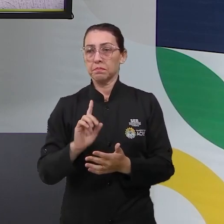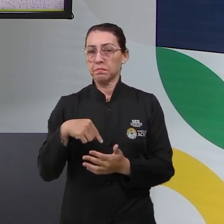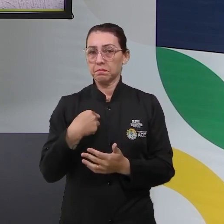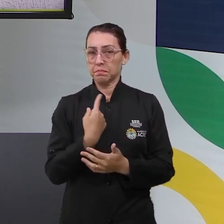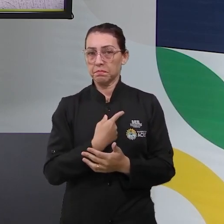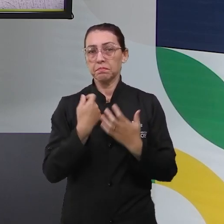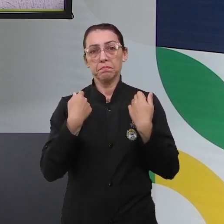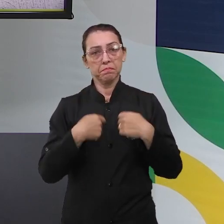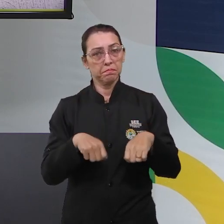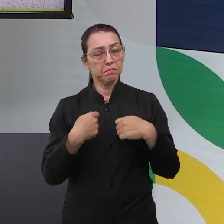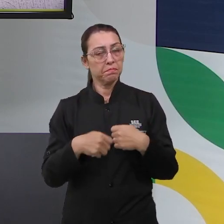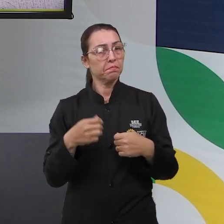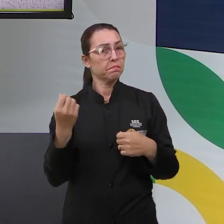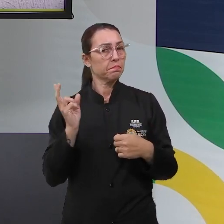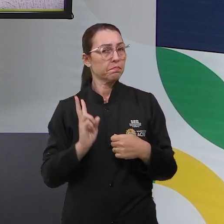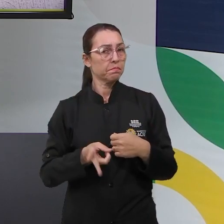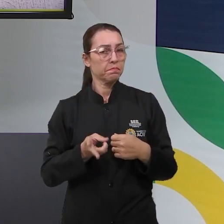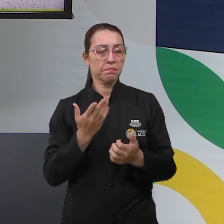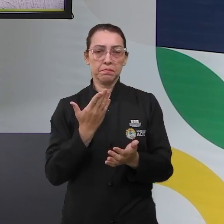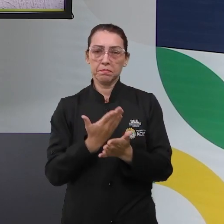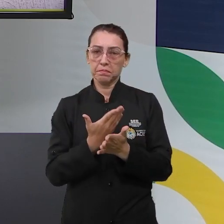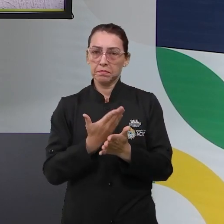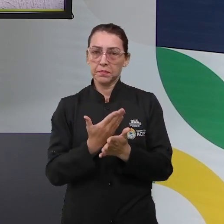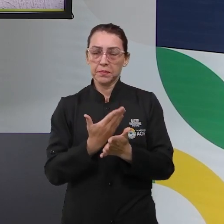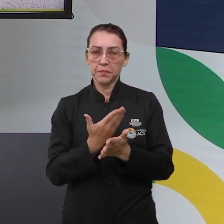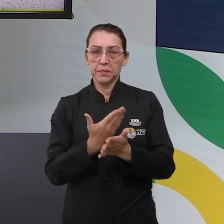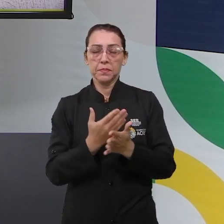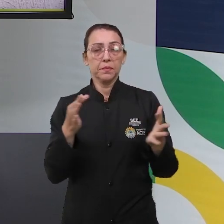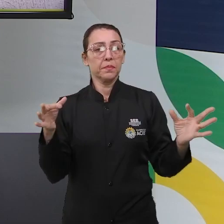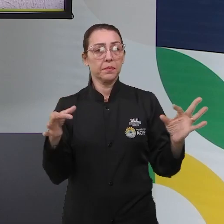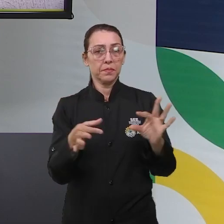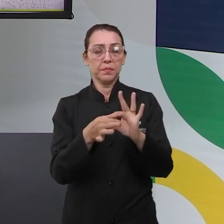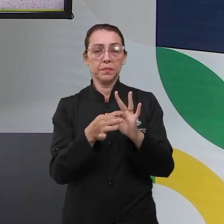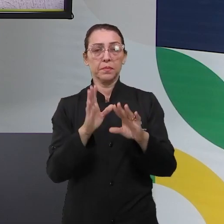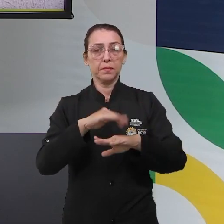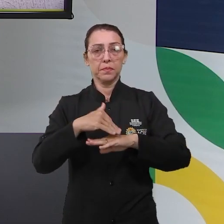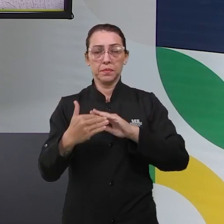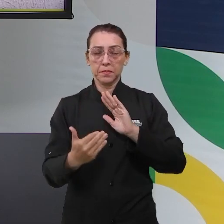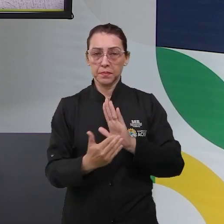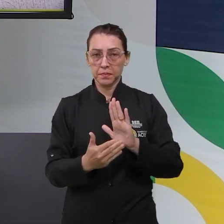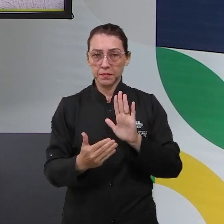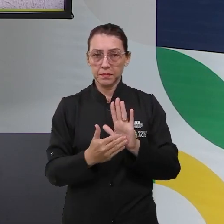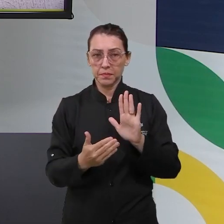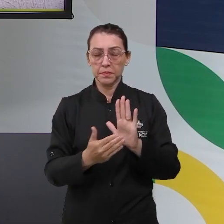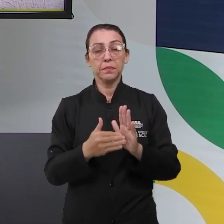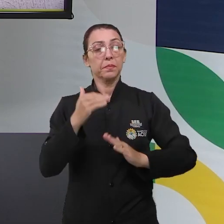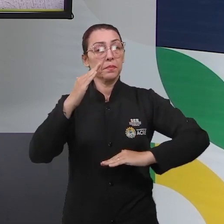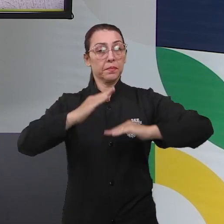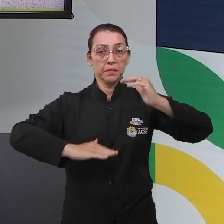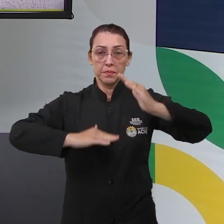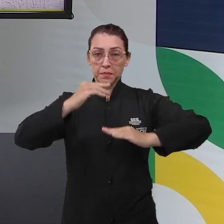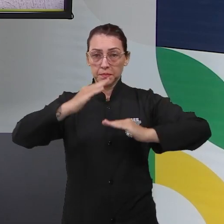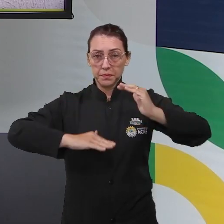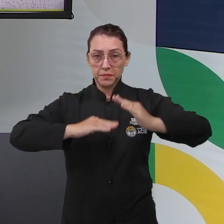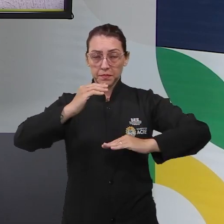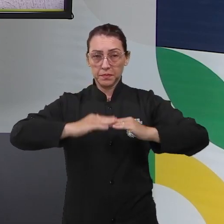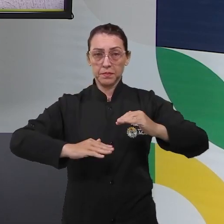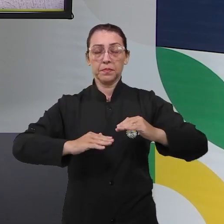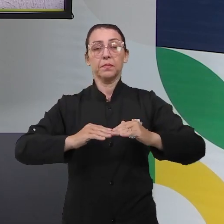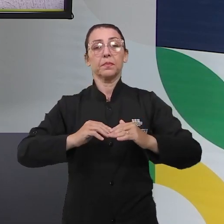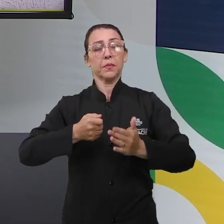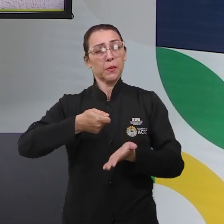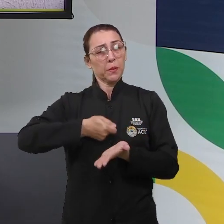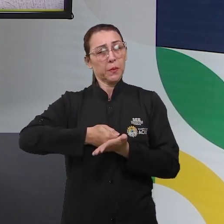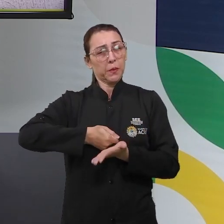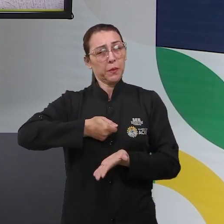que estar em constante atualização e isso está vinculada a toda e qualquer profissão. E a